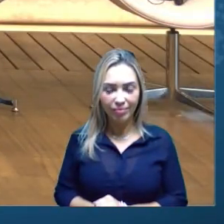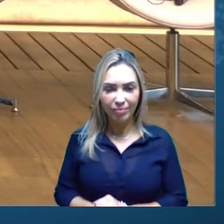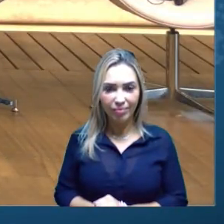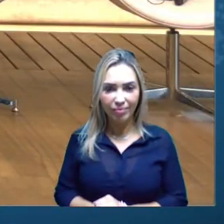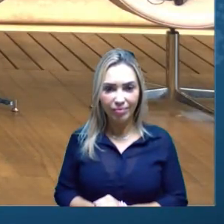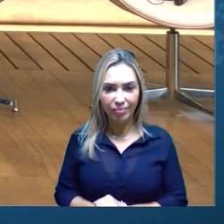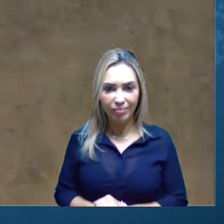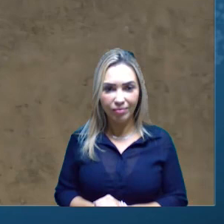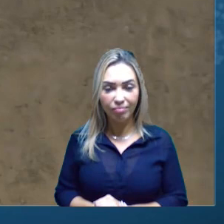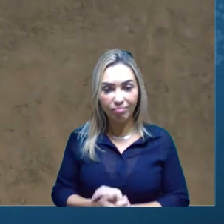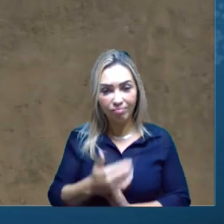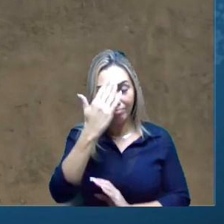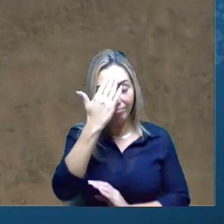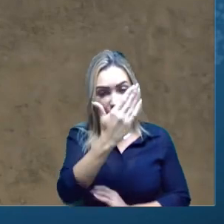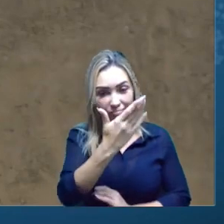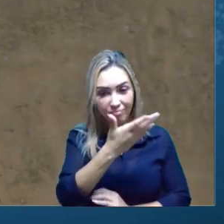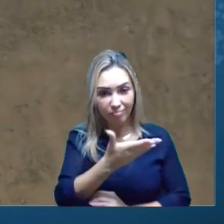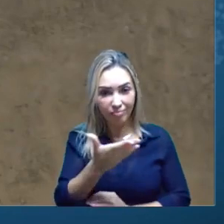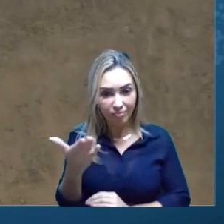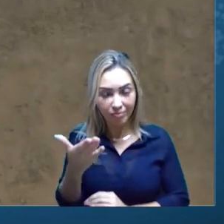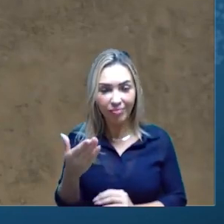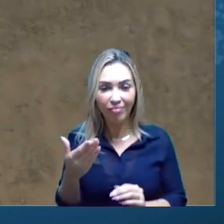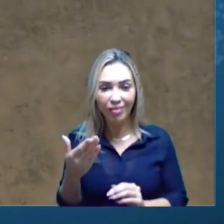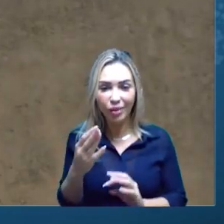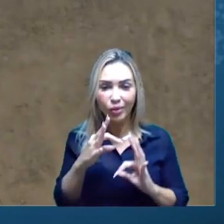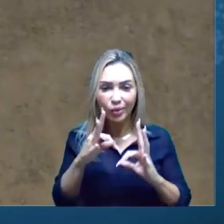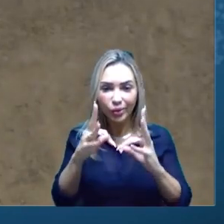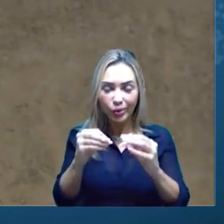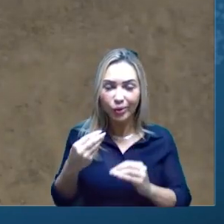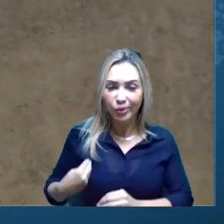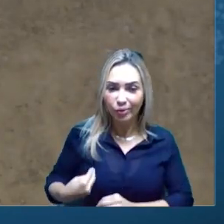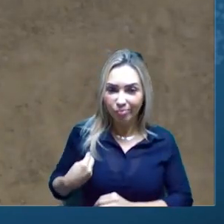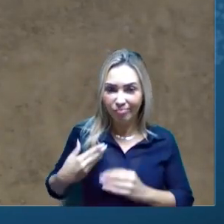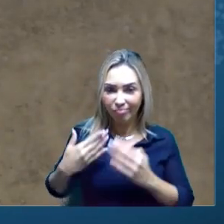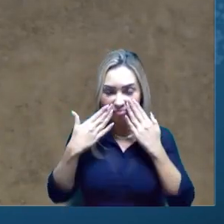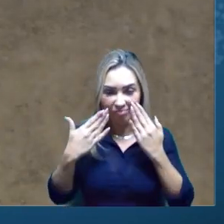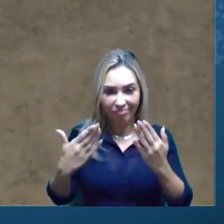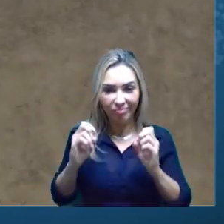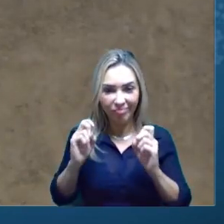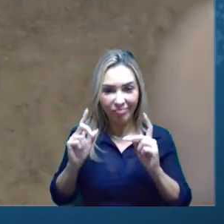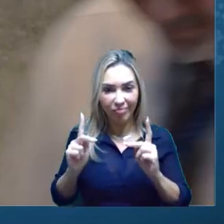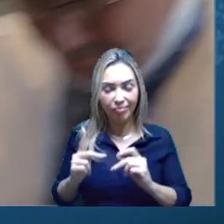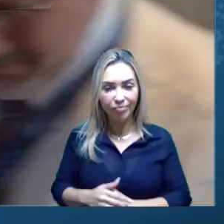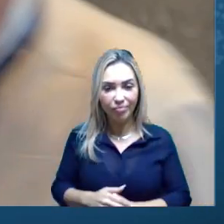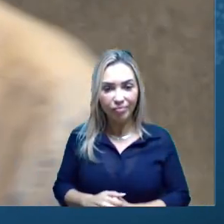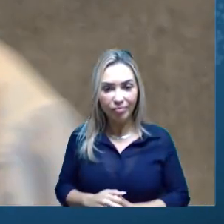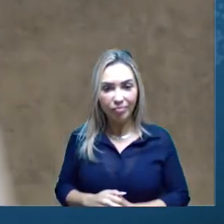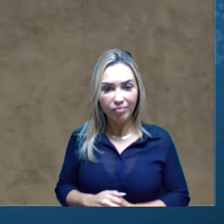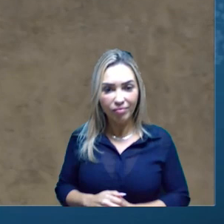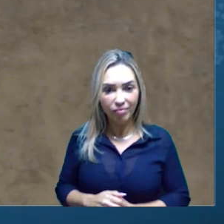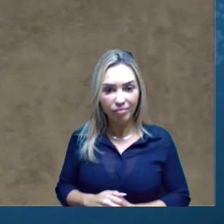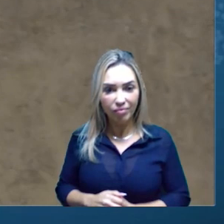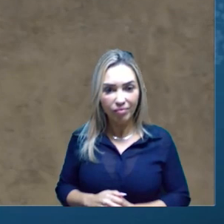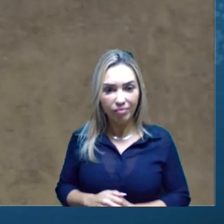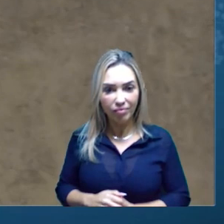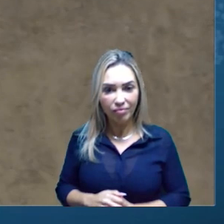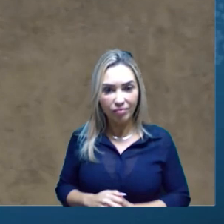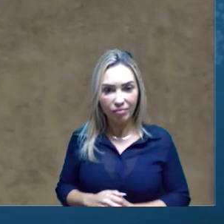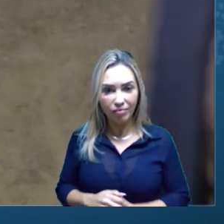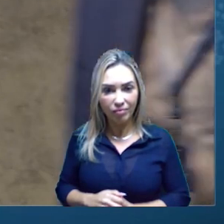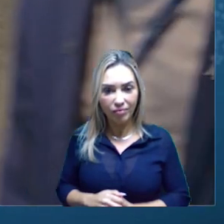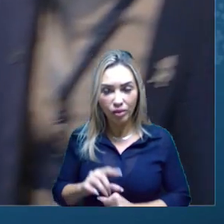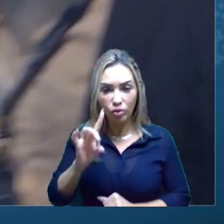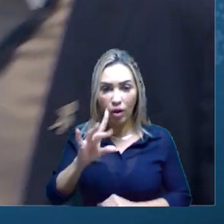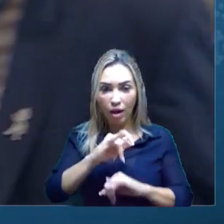Sirs, thank you so much for the Então, obrigada a todos pela apresentação. Antes de sair para o intervalinho, só um